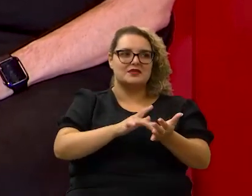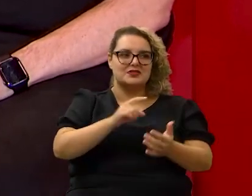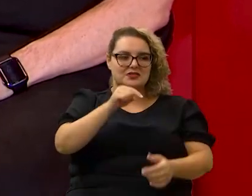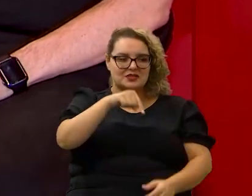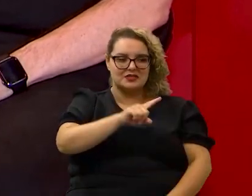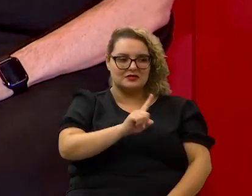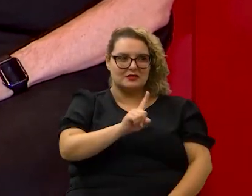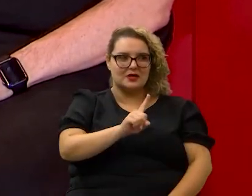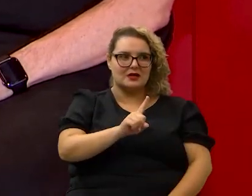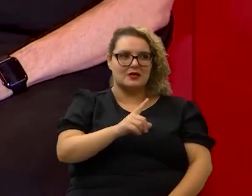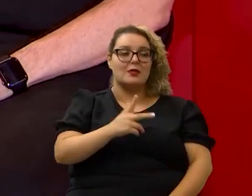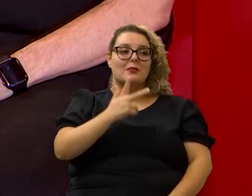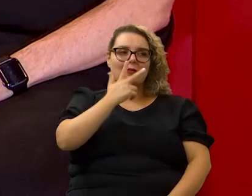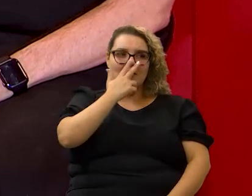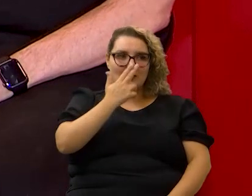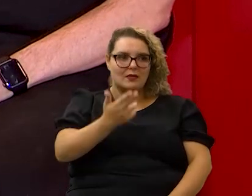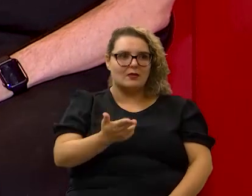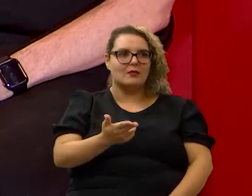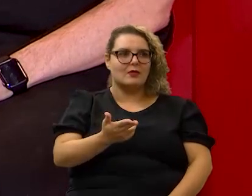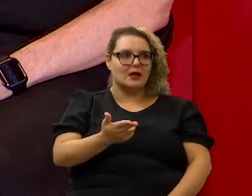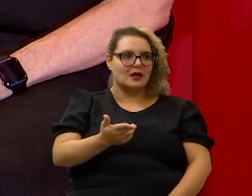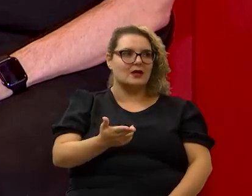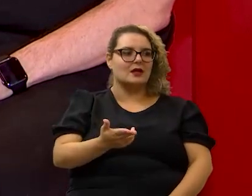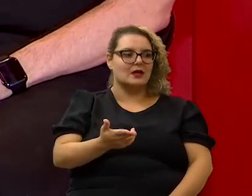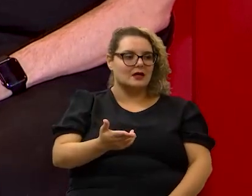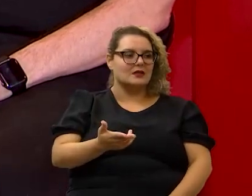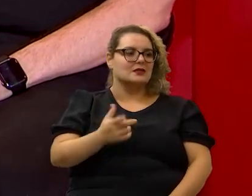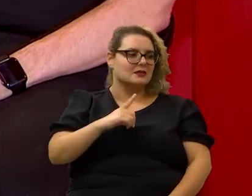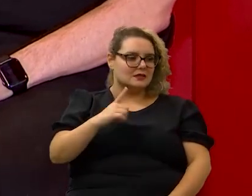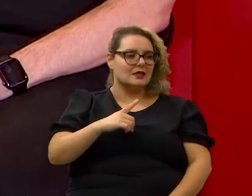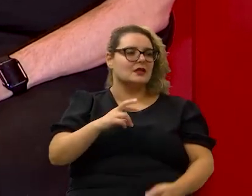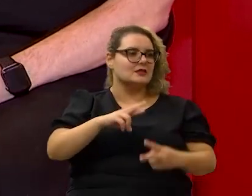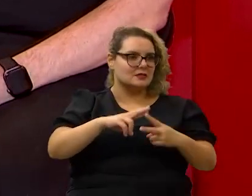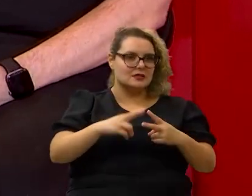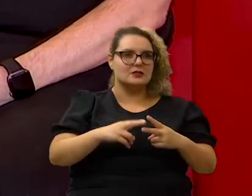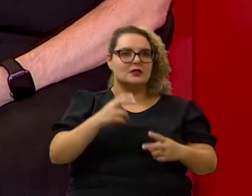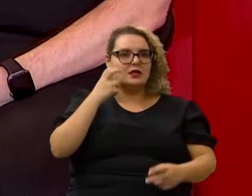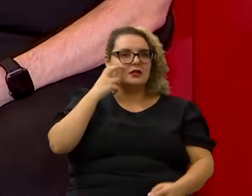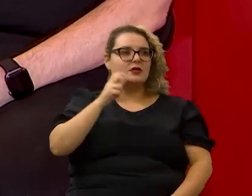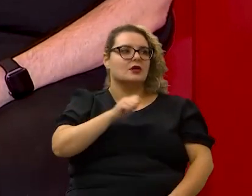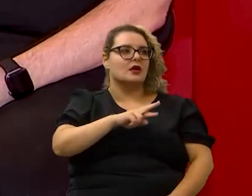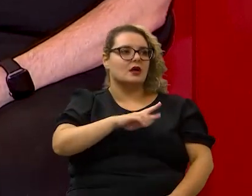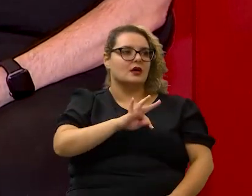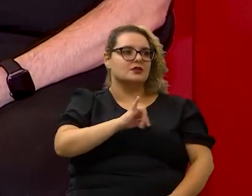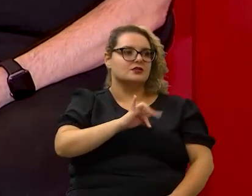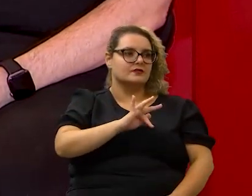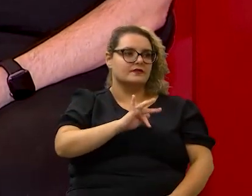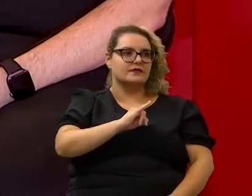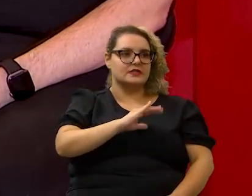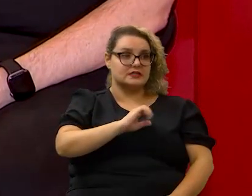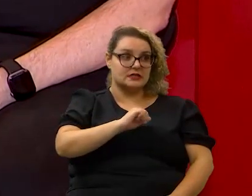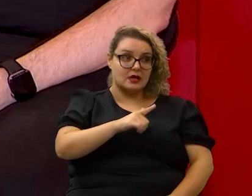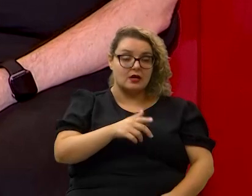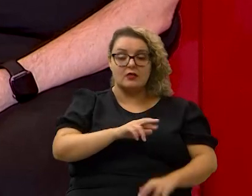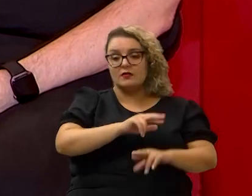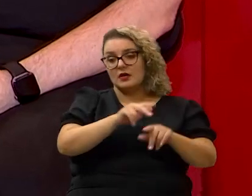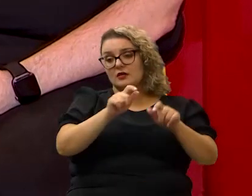coisa... Por mais que a gente saiba que existe tal, esse recurso hoje da inteligência artificial e que muita